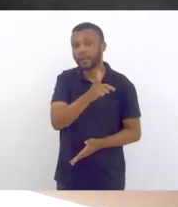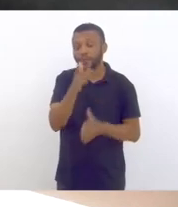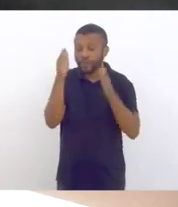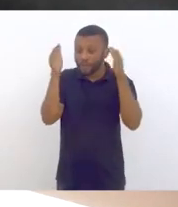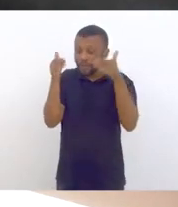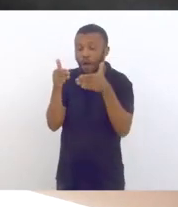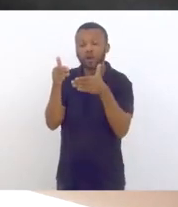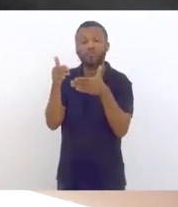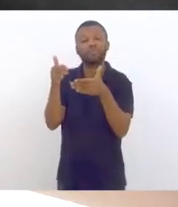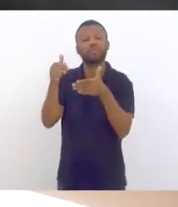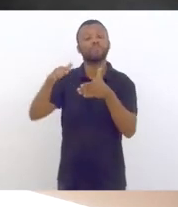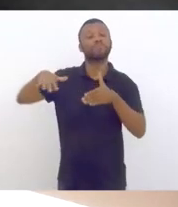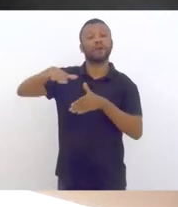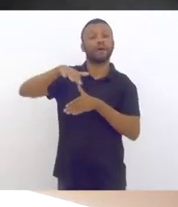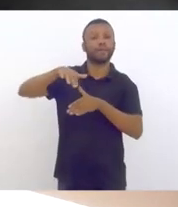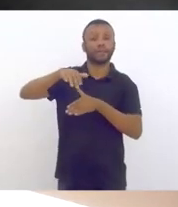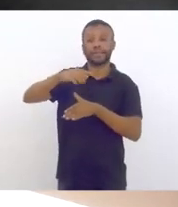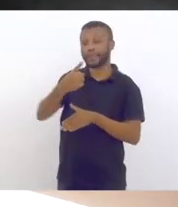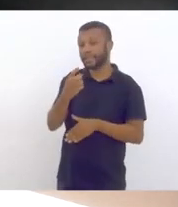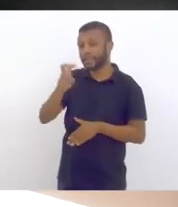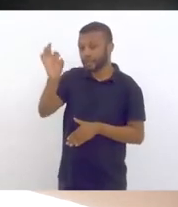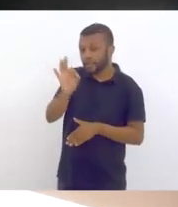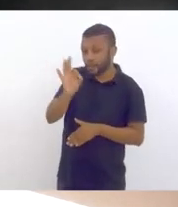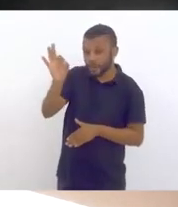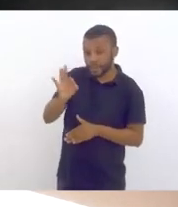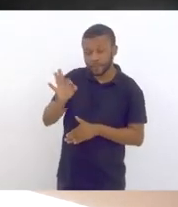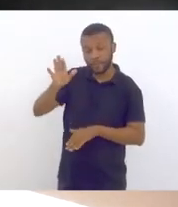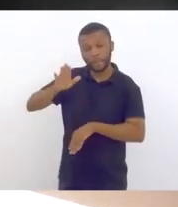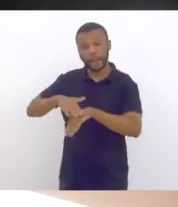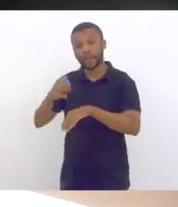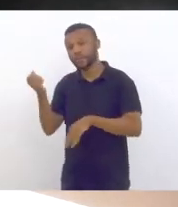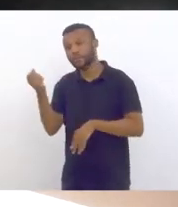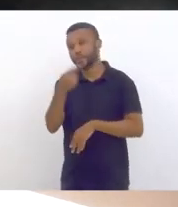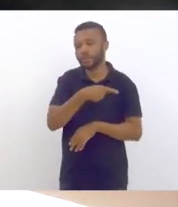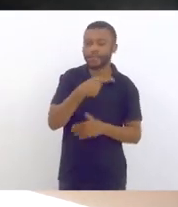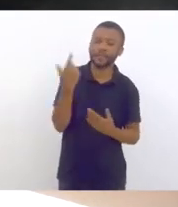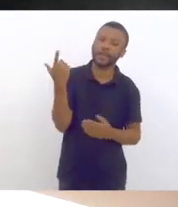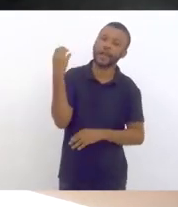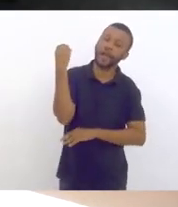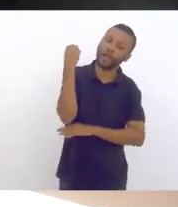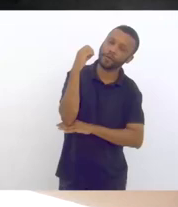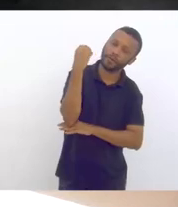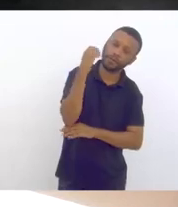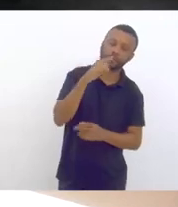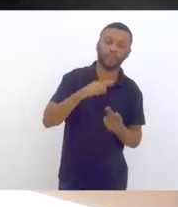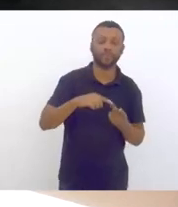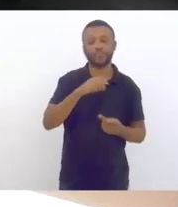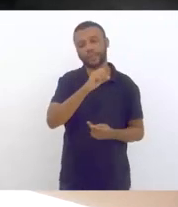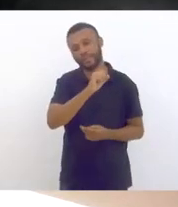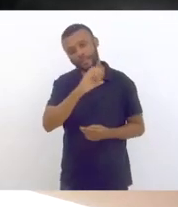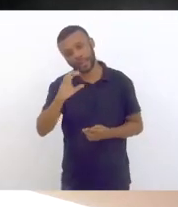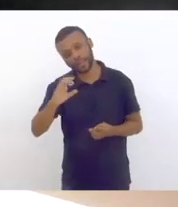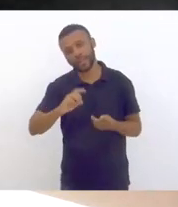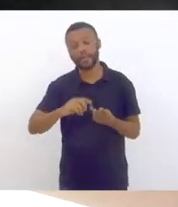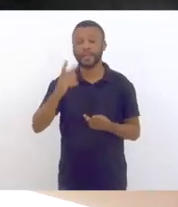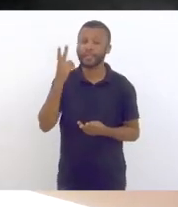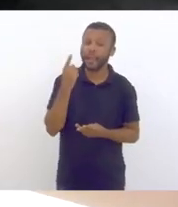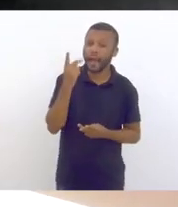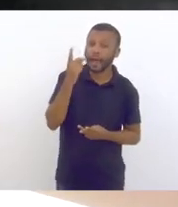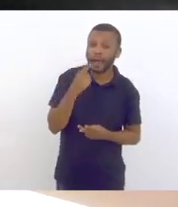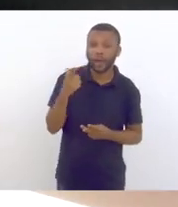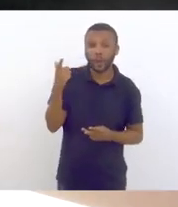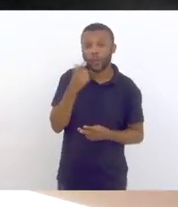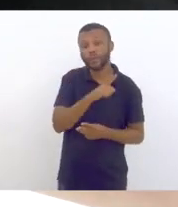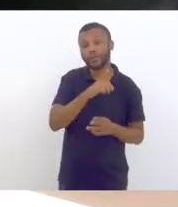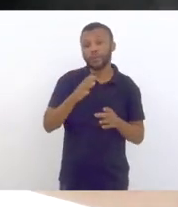aqui vários outros estados Rio Grande do Sul Santa Catarina Ceará são estados que chegaram a 17 18% e